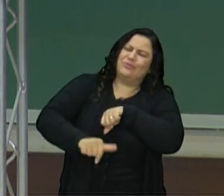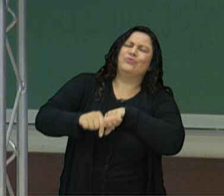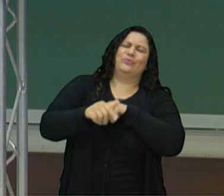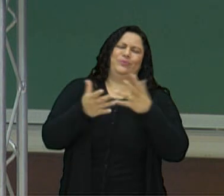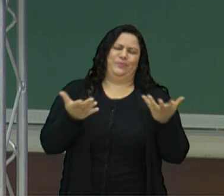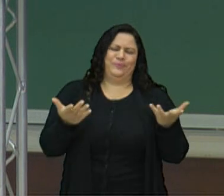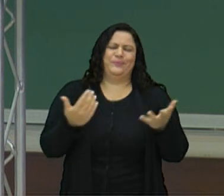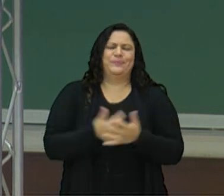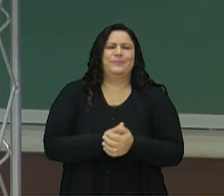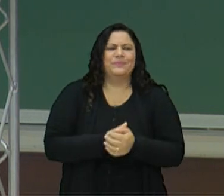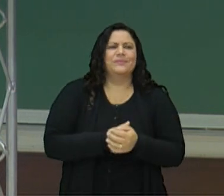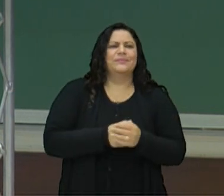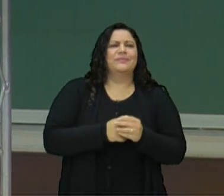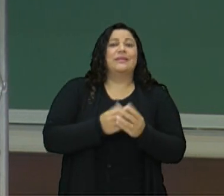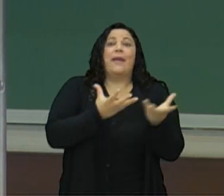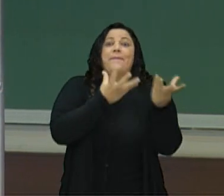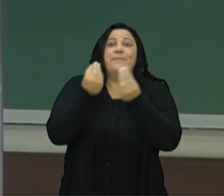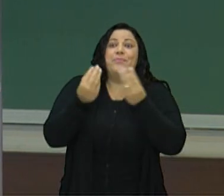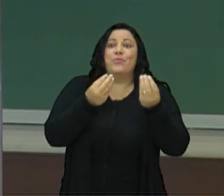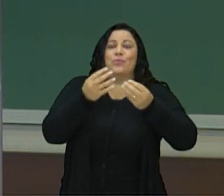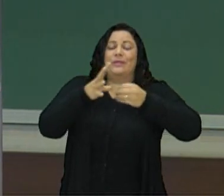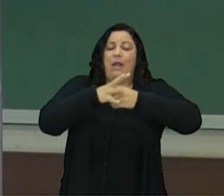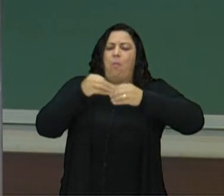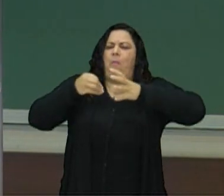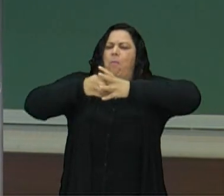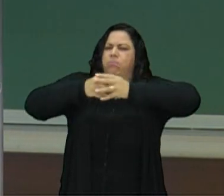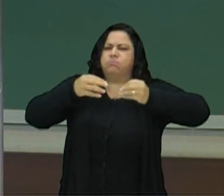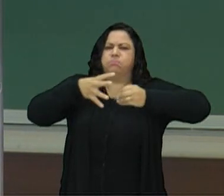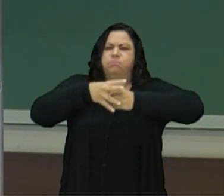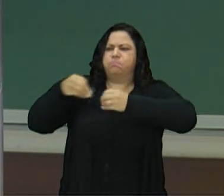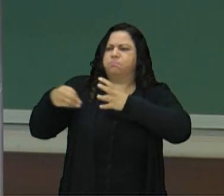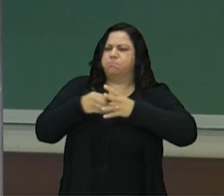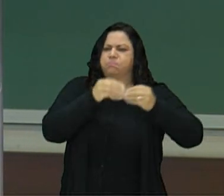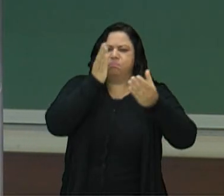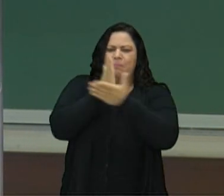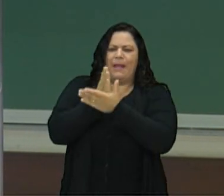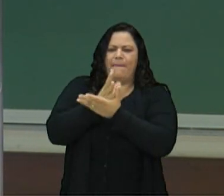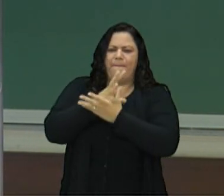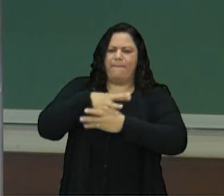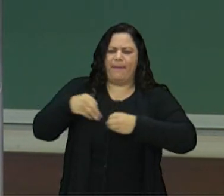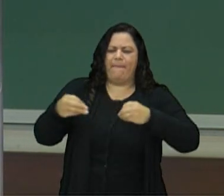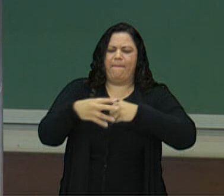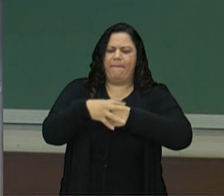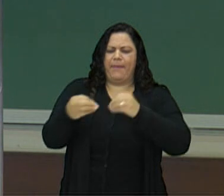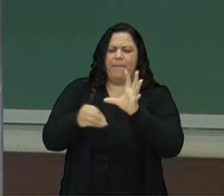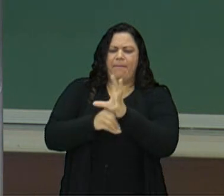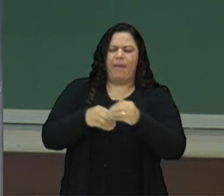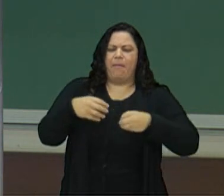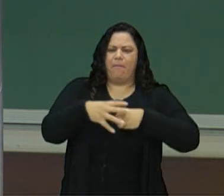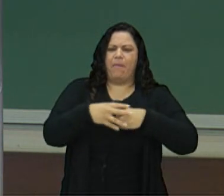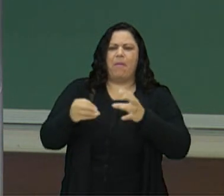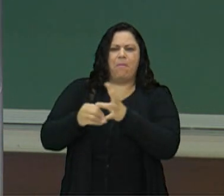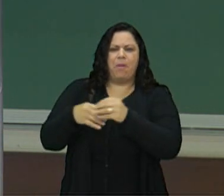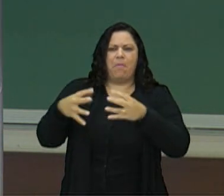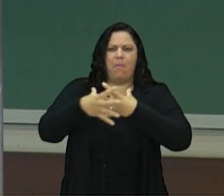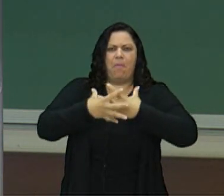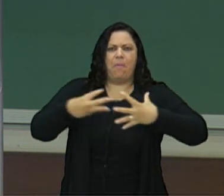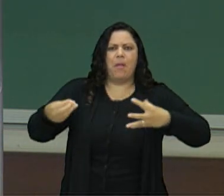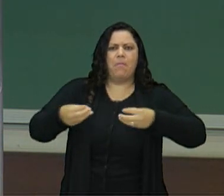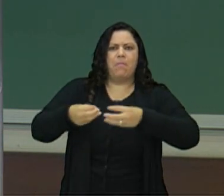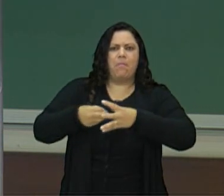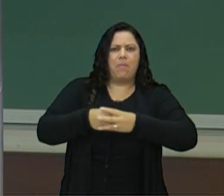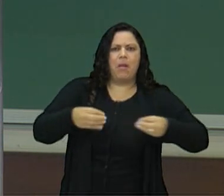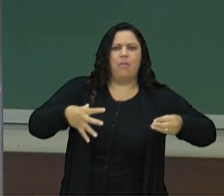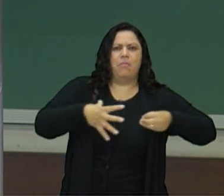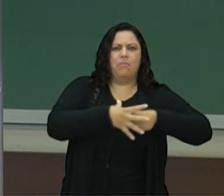Fez o quê? Muita mitose para poder crescer, para atingir esse 1,75 metro. Muita mitose.